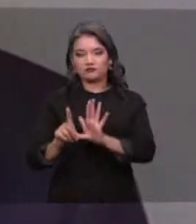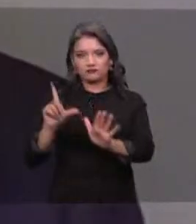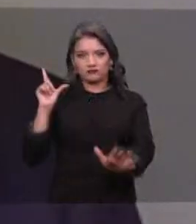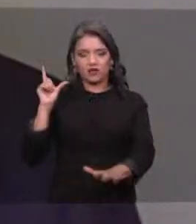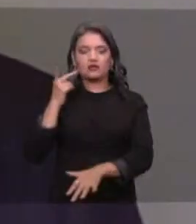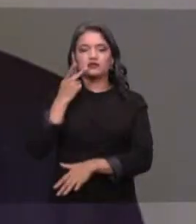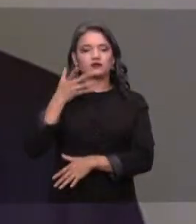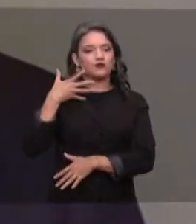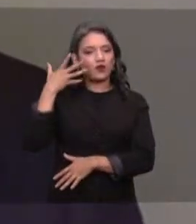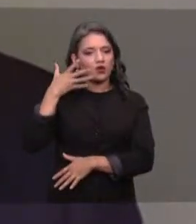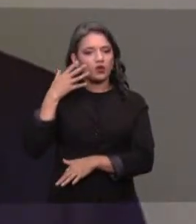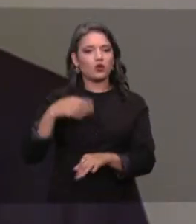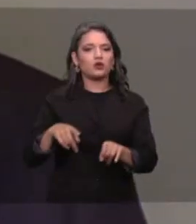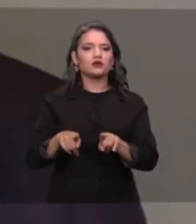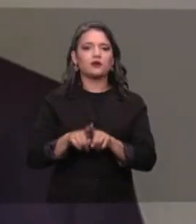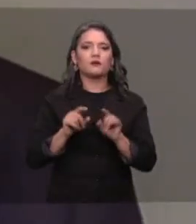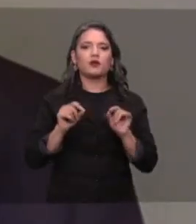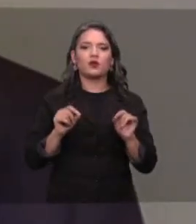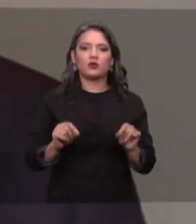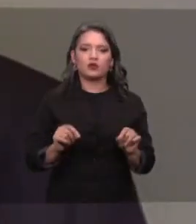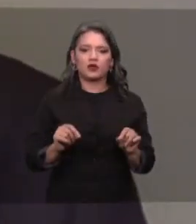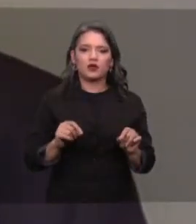Quero